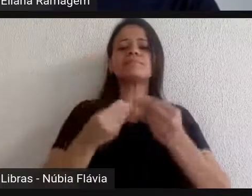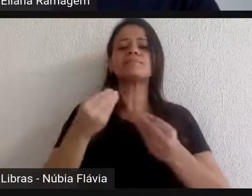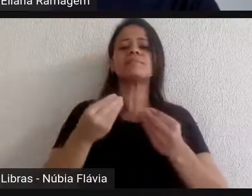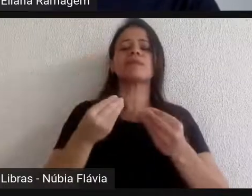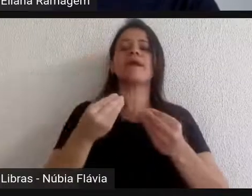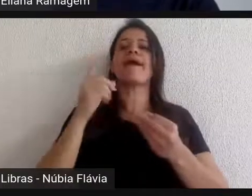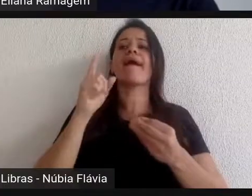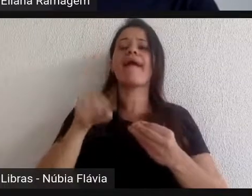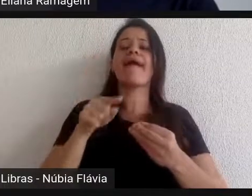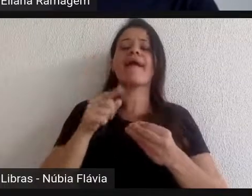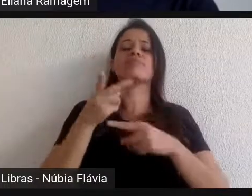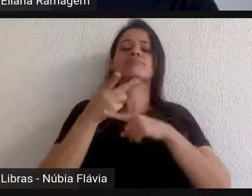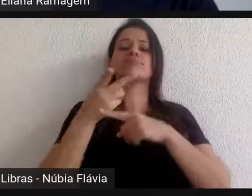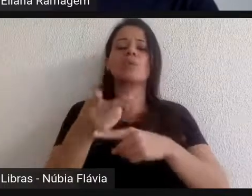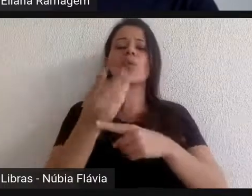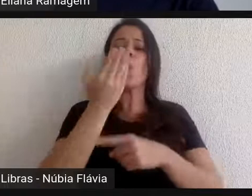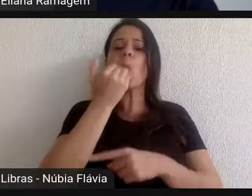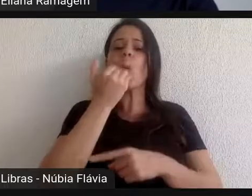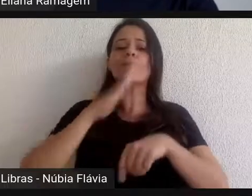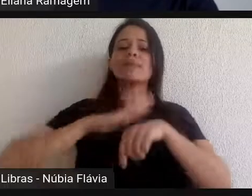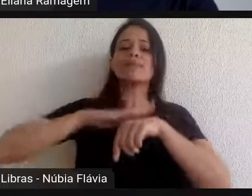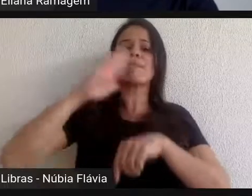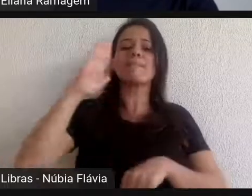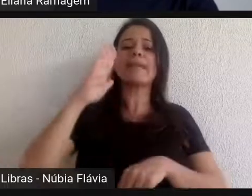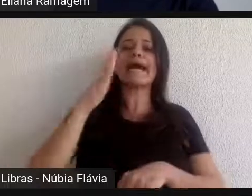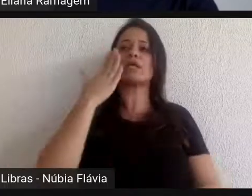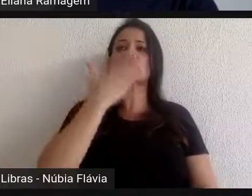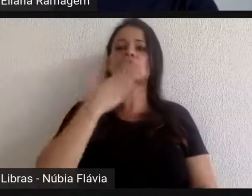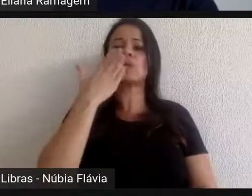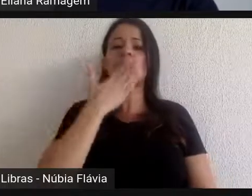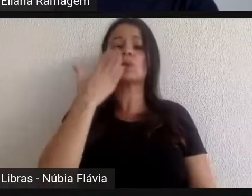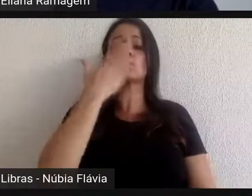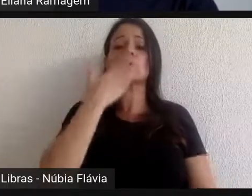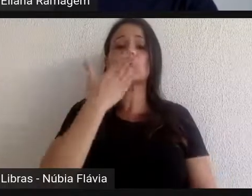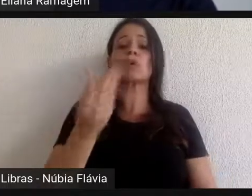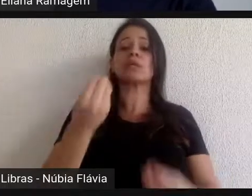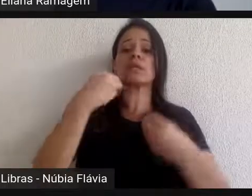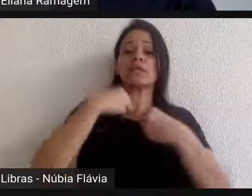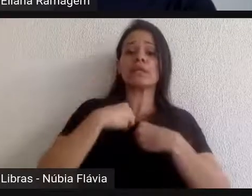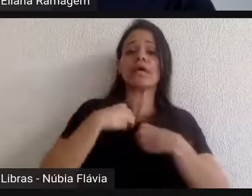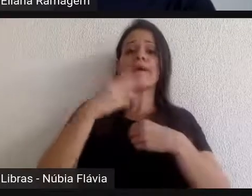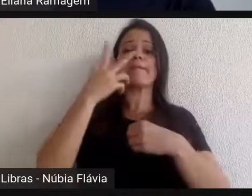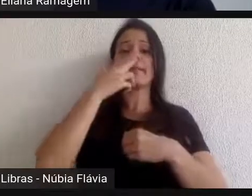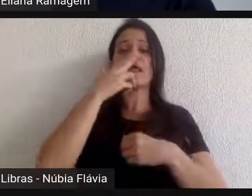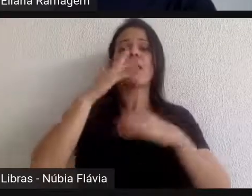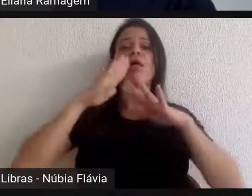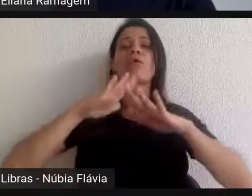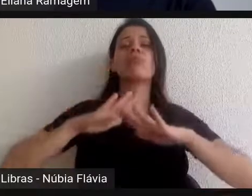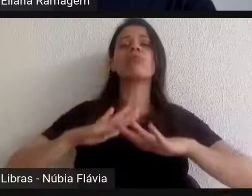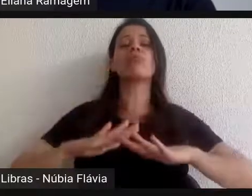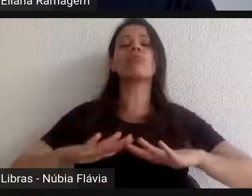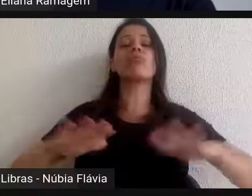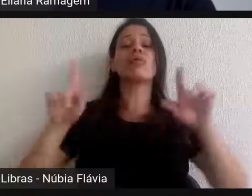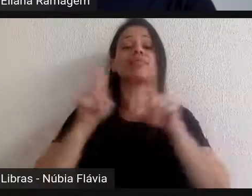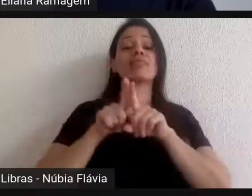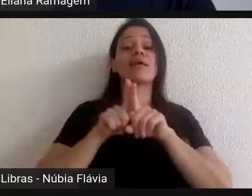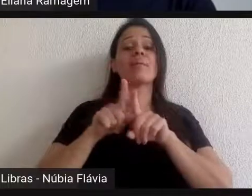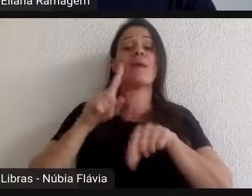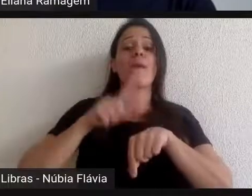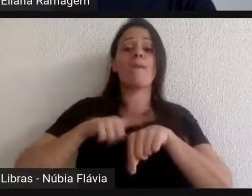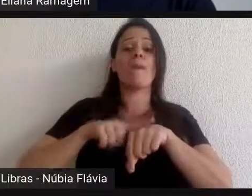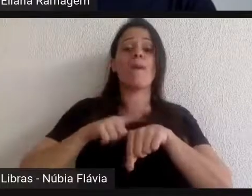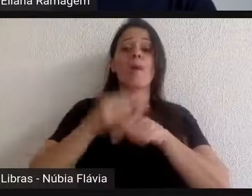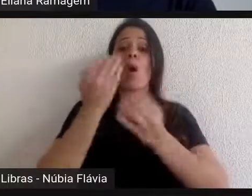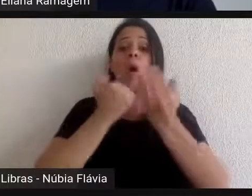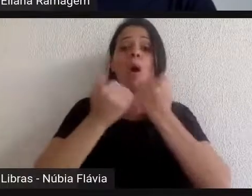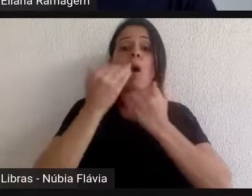alimentos confortantes, acabem comendo mais doce, mais guloseima, né? Teve também um aumento grande do consumo